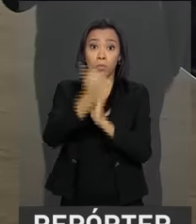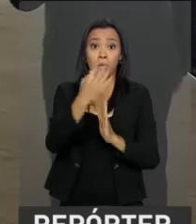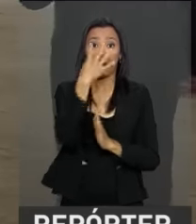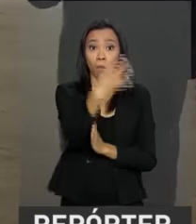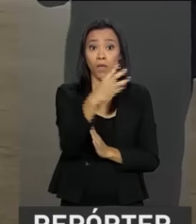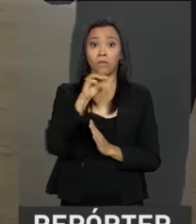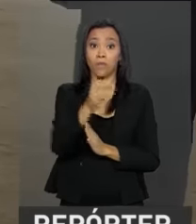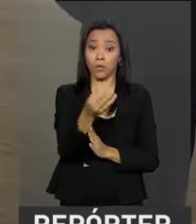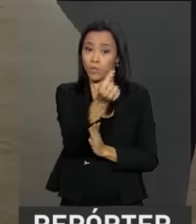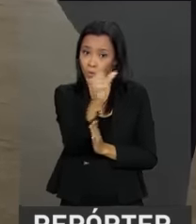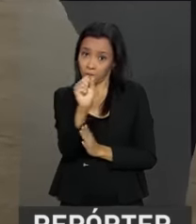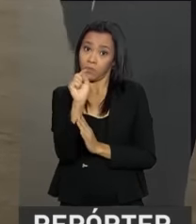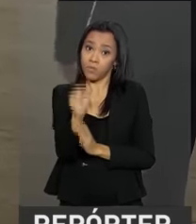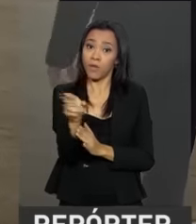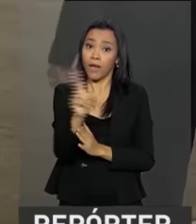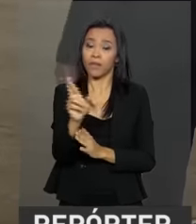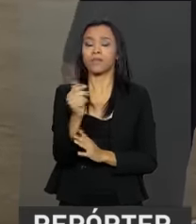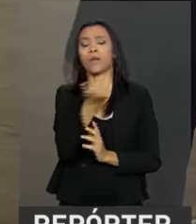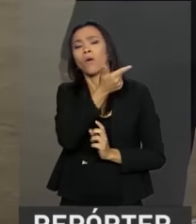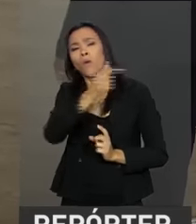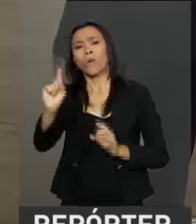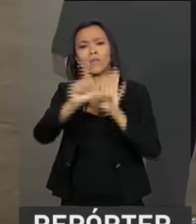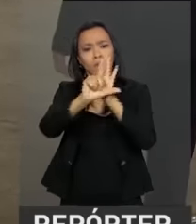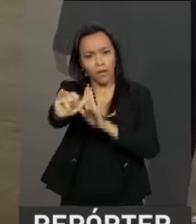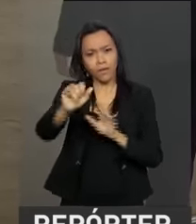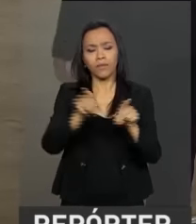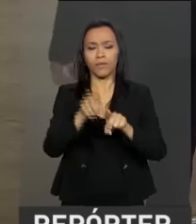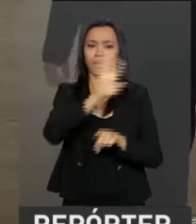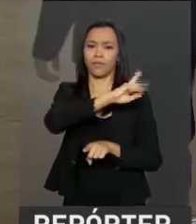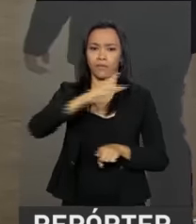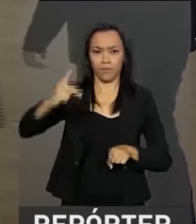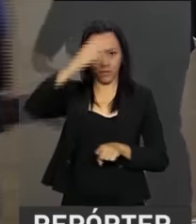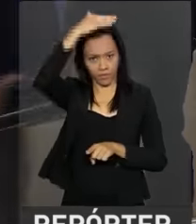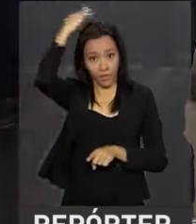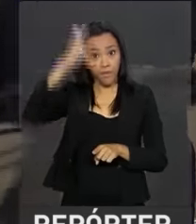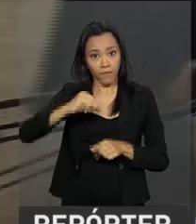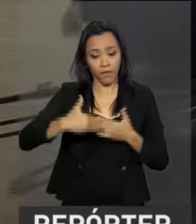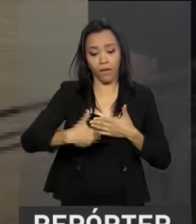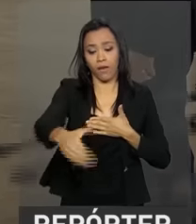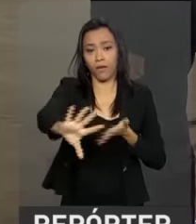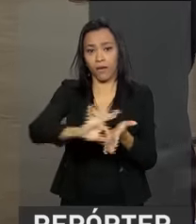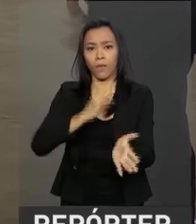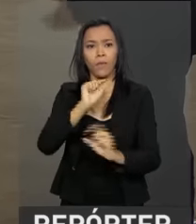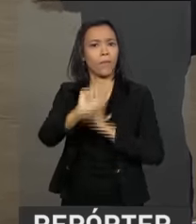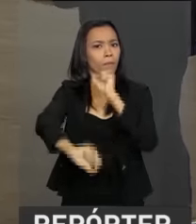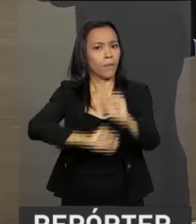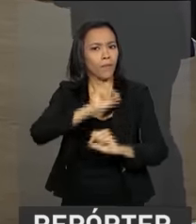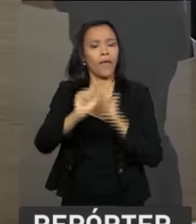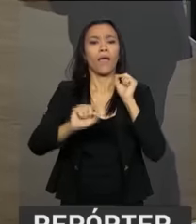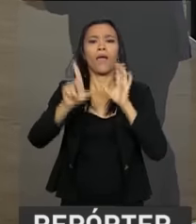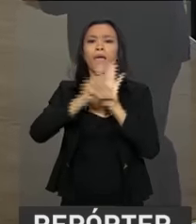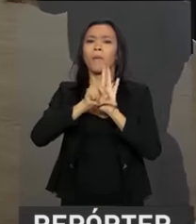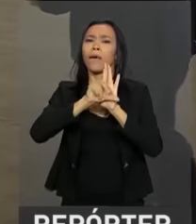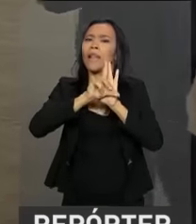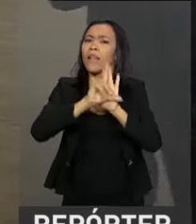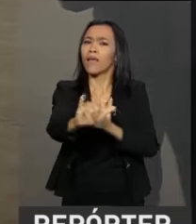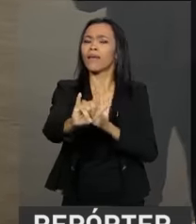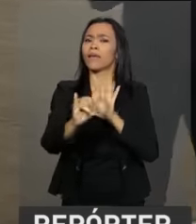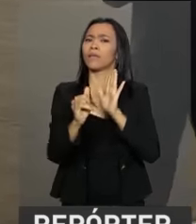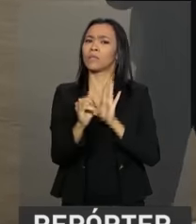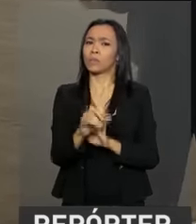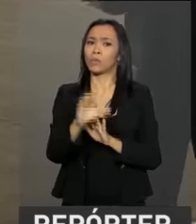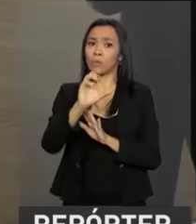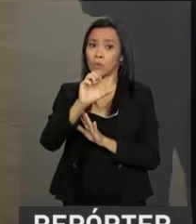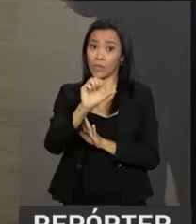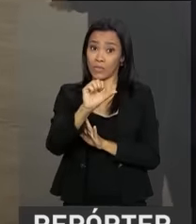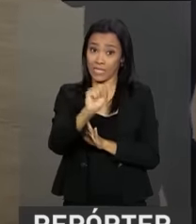800 mil reais. E uma outra lei que o presidente Michel Temer vai sancionar daqui a pouco aqui no Palácio é a lei do salão parceiro, que estabelece